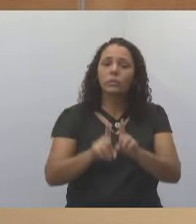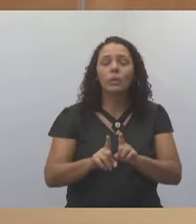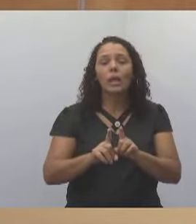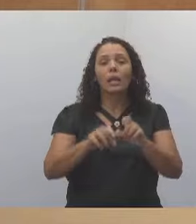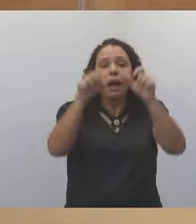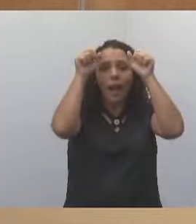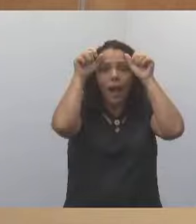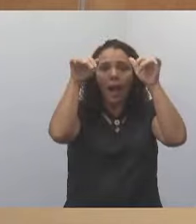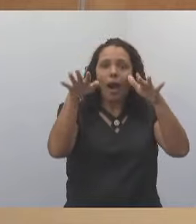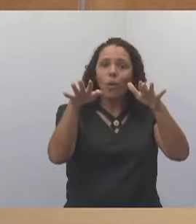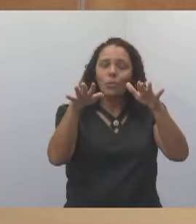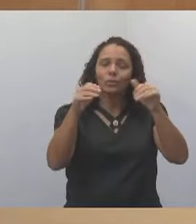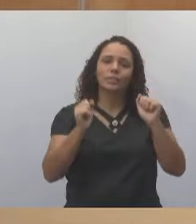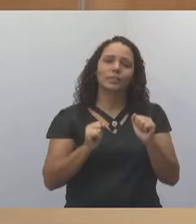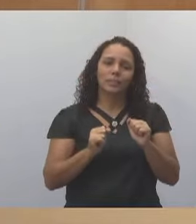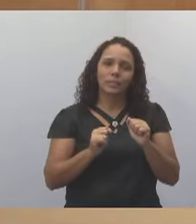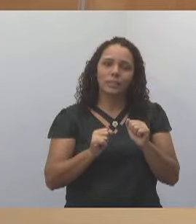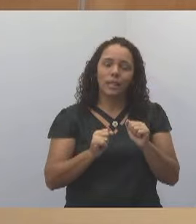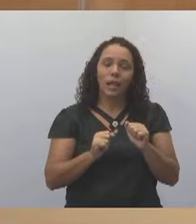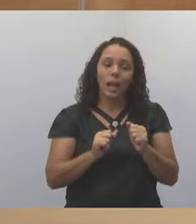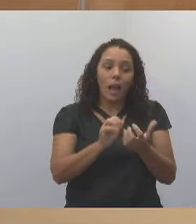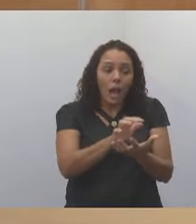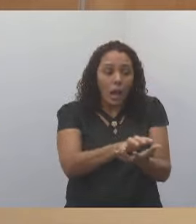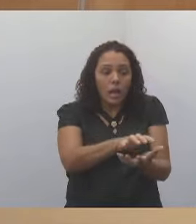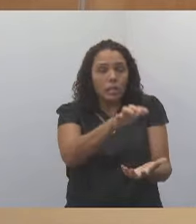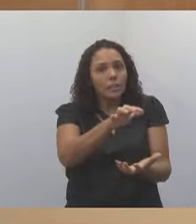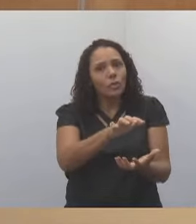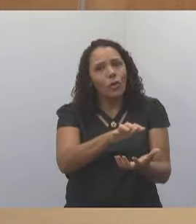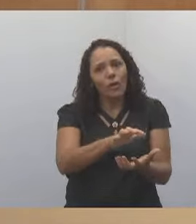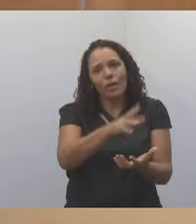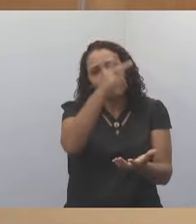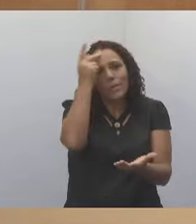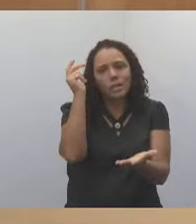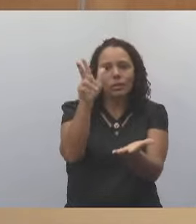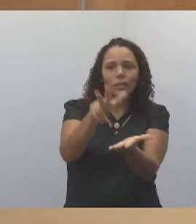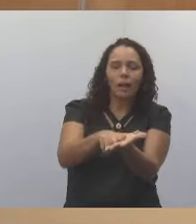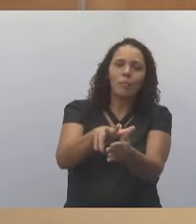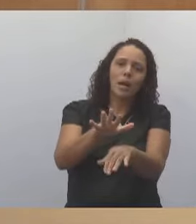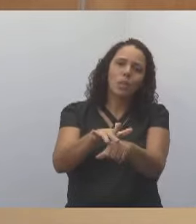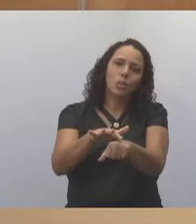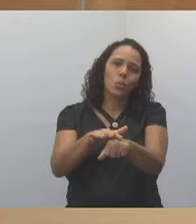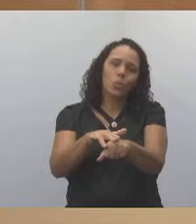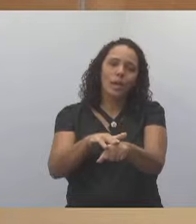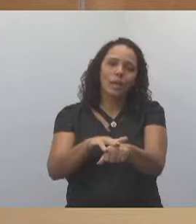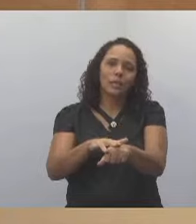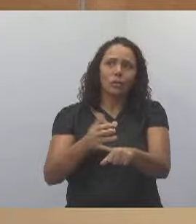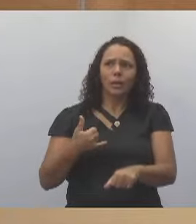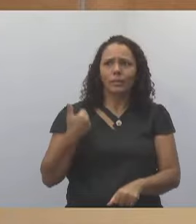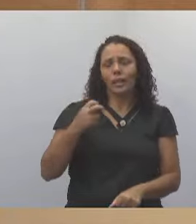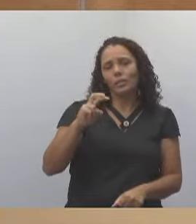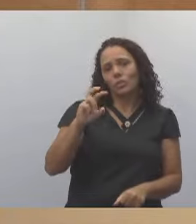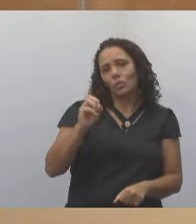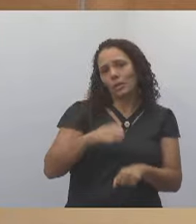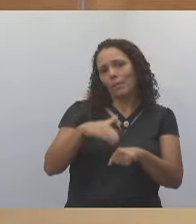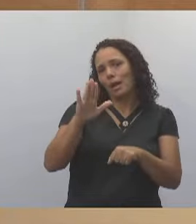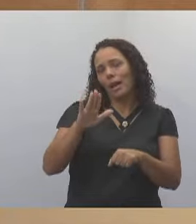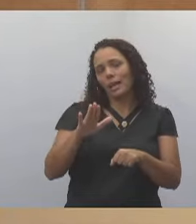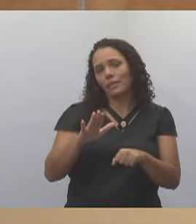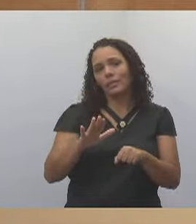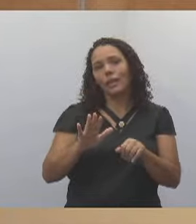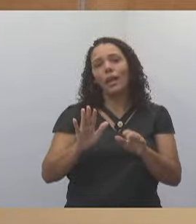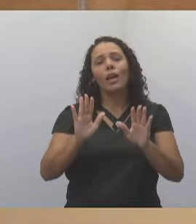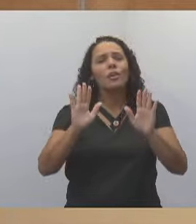os acamados, os idosos, as pessoas que já passaram dos 50, elas já não querem mais saber de barulho, né? Então, eu já me